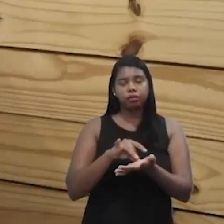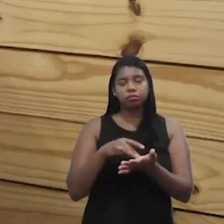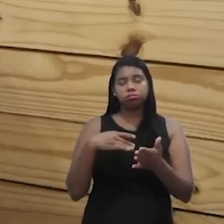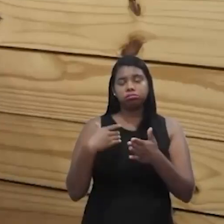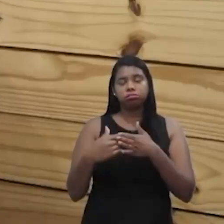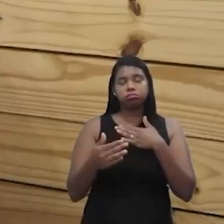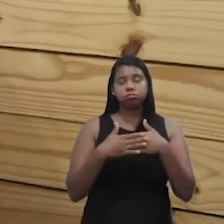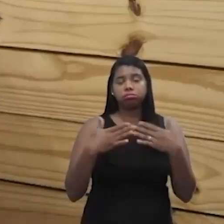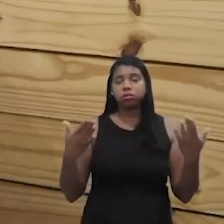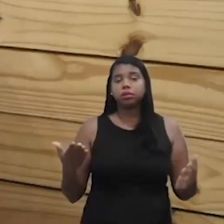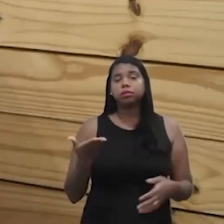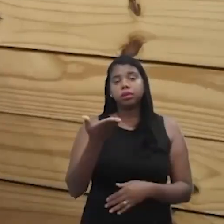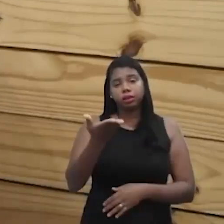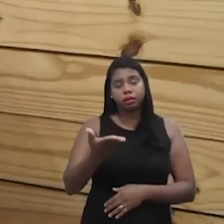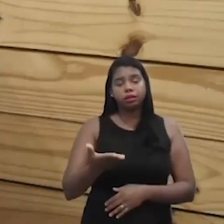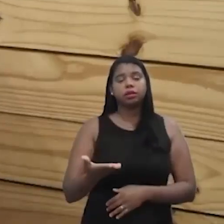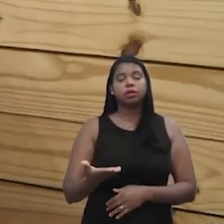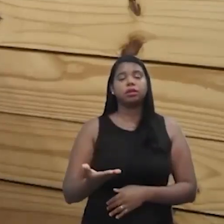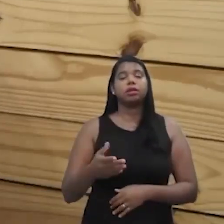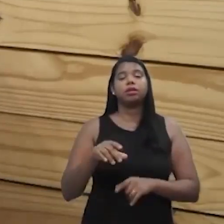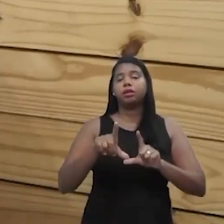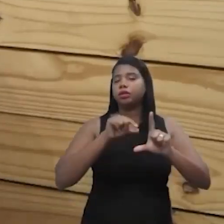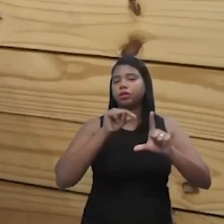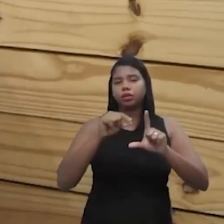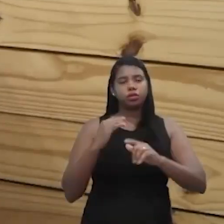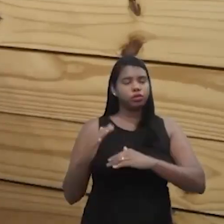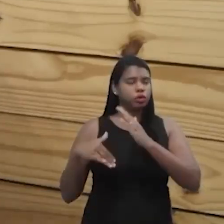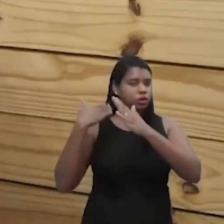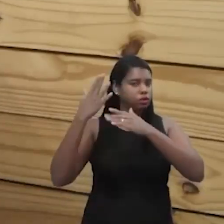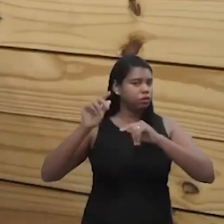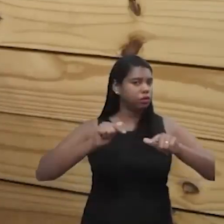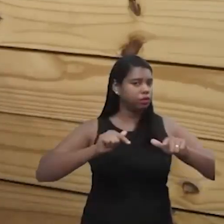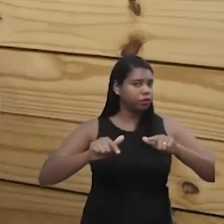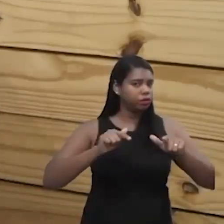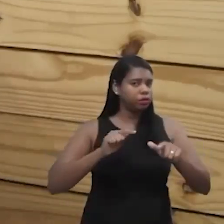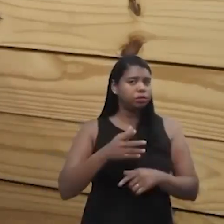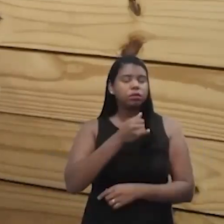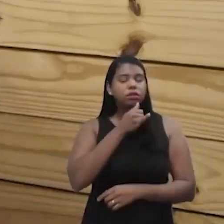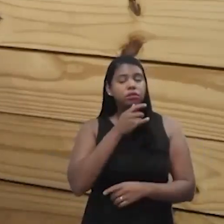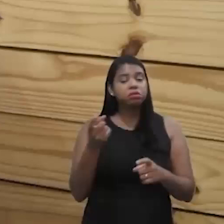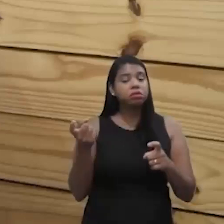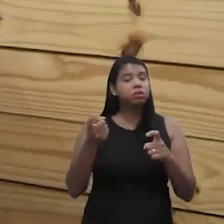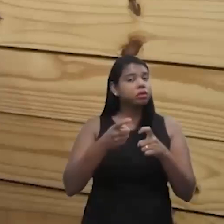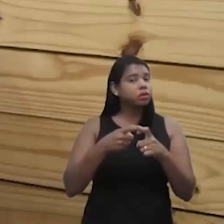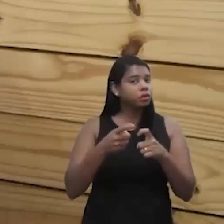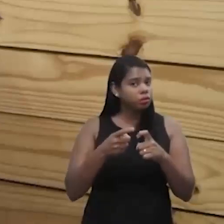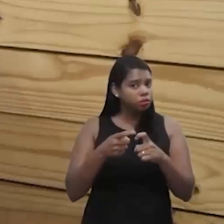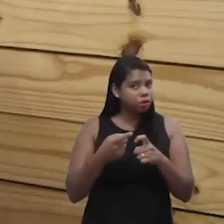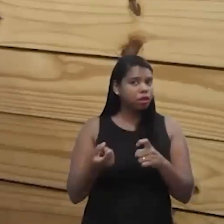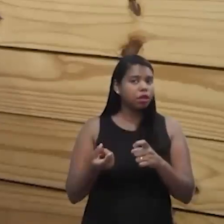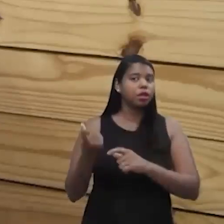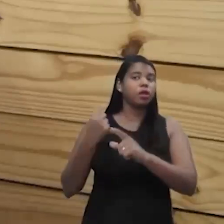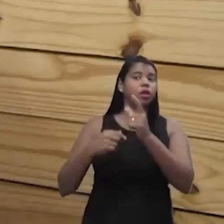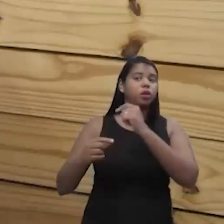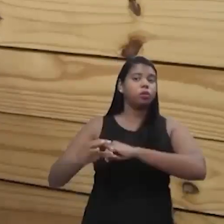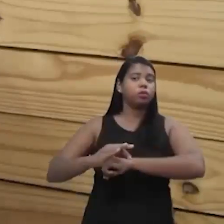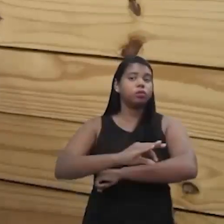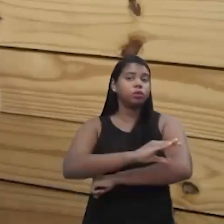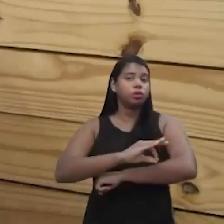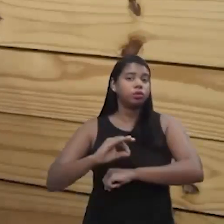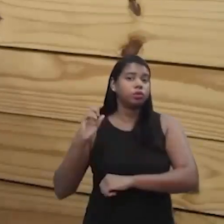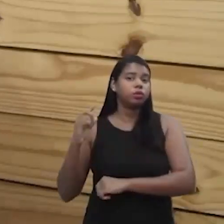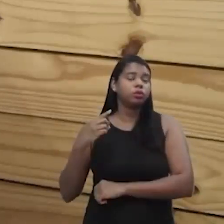profissão que você, porventura, venha escolher ou desenvolver amanhã. Por exemplo, o médico, o economista, o engenheiro,